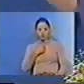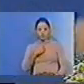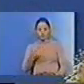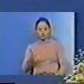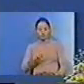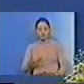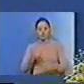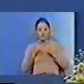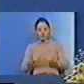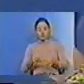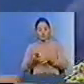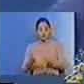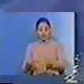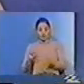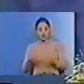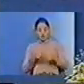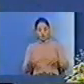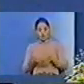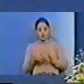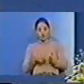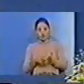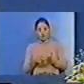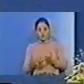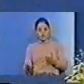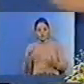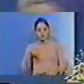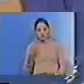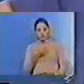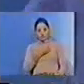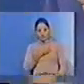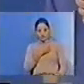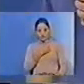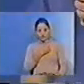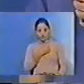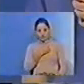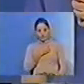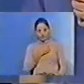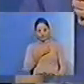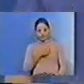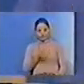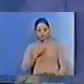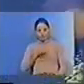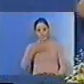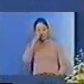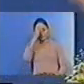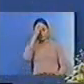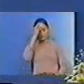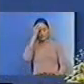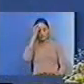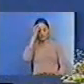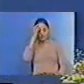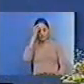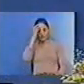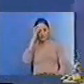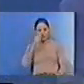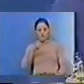Santa Catarina, toda terça. Aí eu vou dar a minha caminhada, rezar o meu texto, preparar o sermão da missa. E eu vou vendo meus